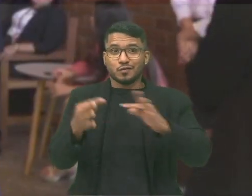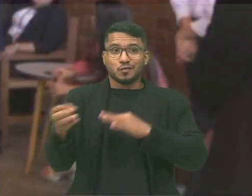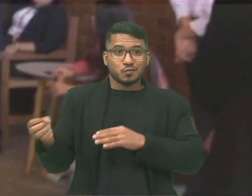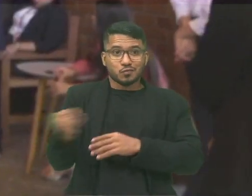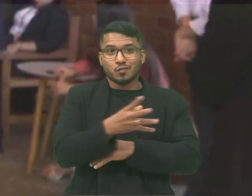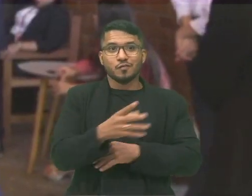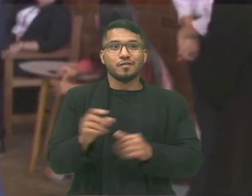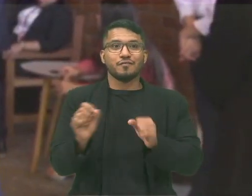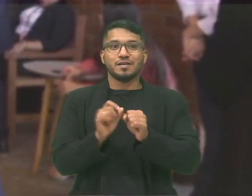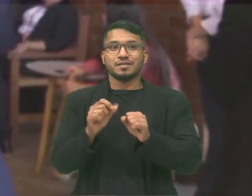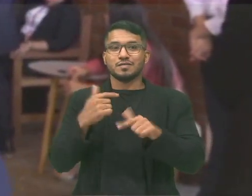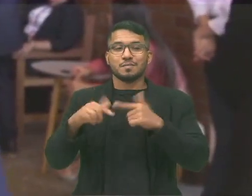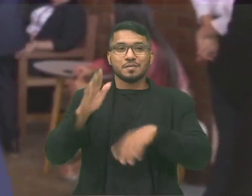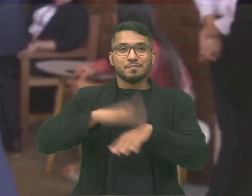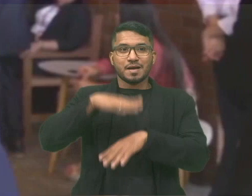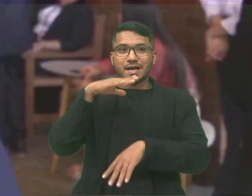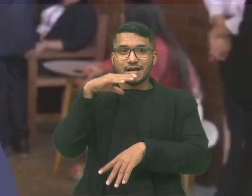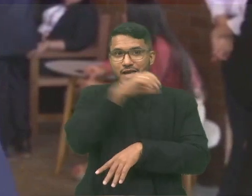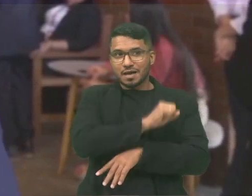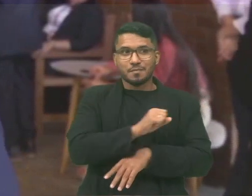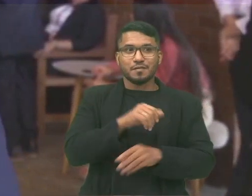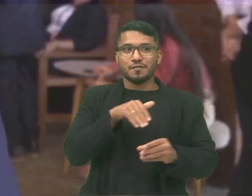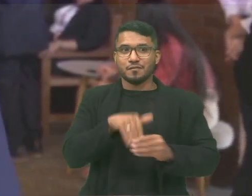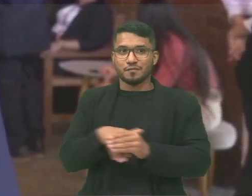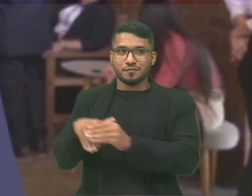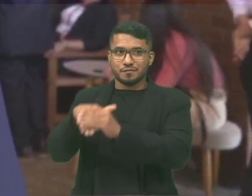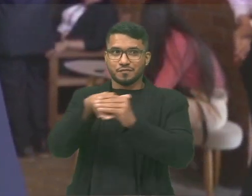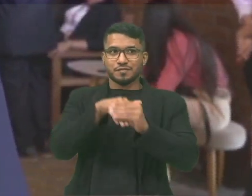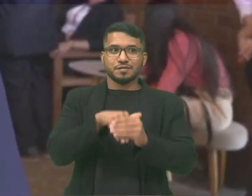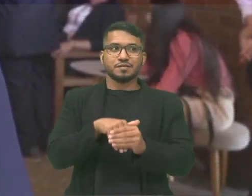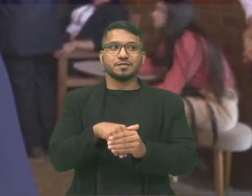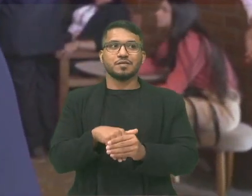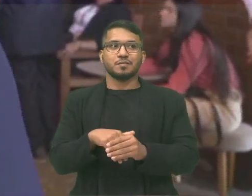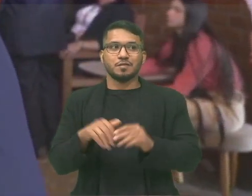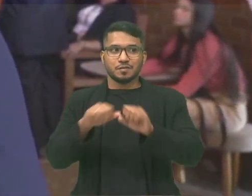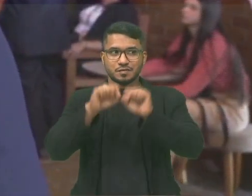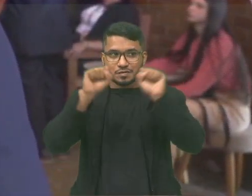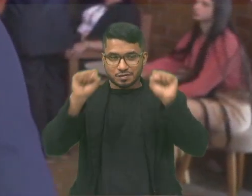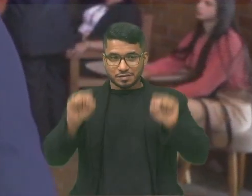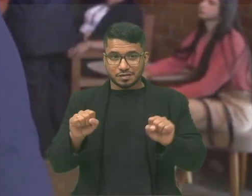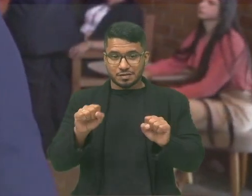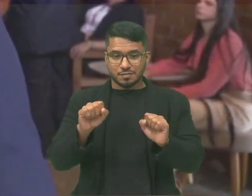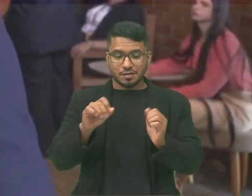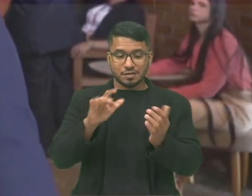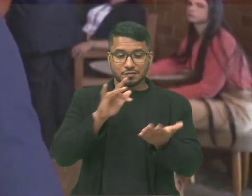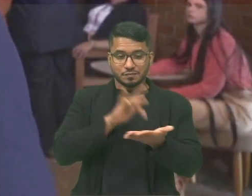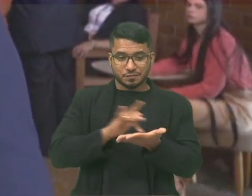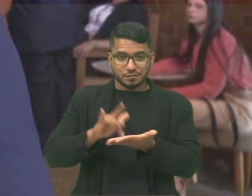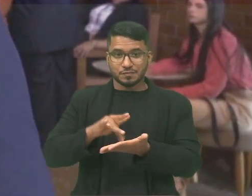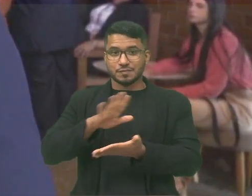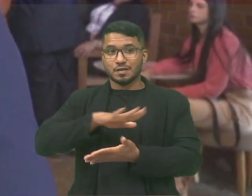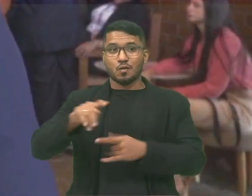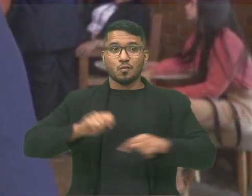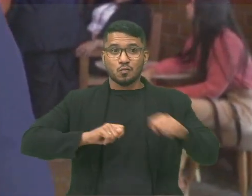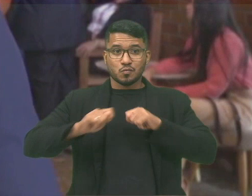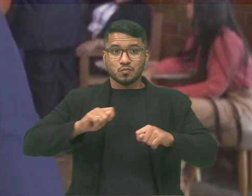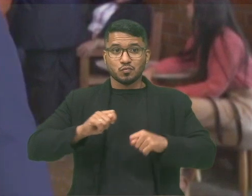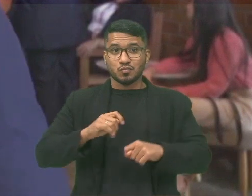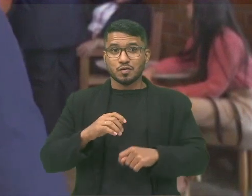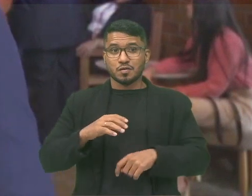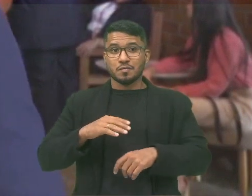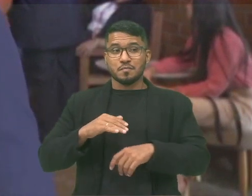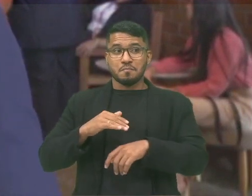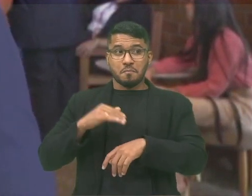é tornar os serviços mais ágeis, as votações por um sistema eletrônico que dão um controle maior para a mesa